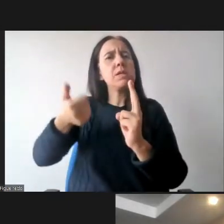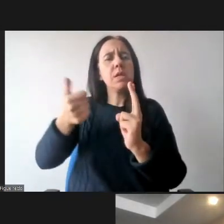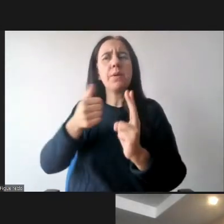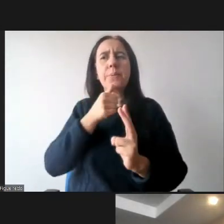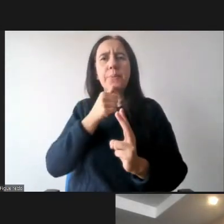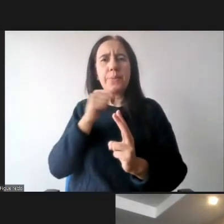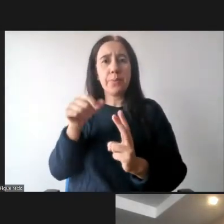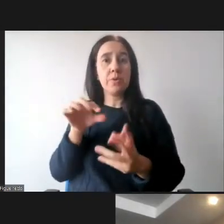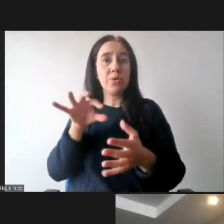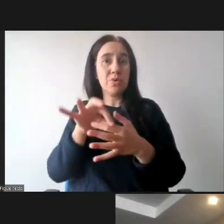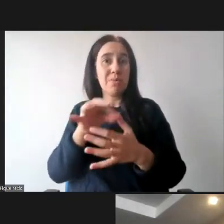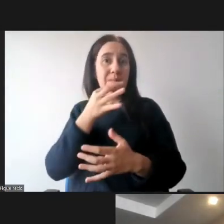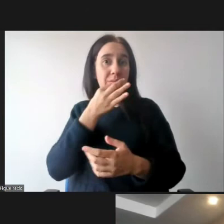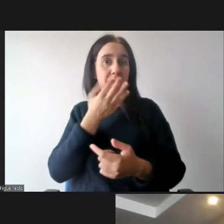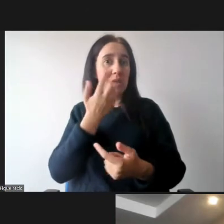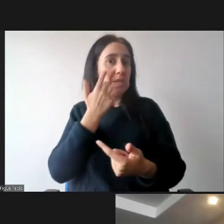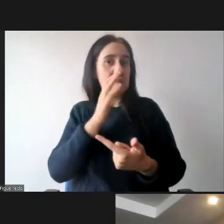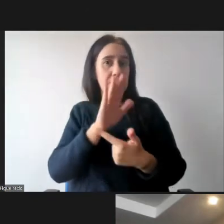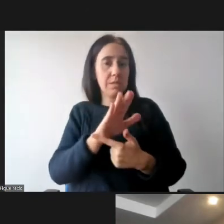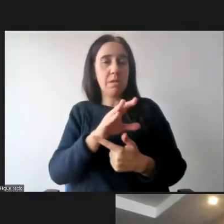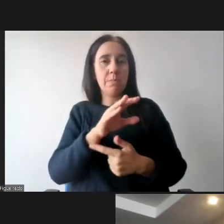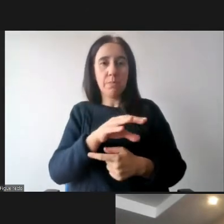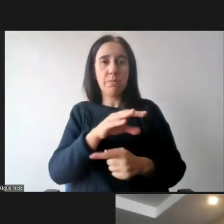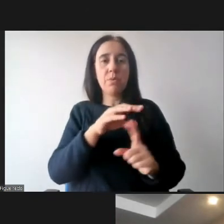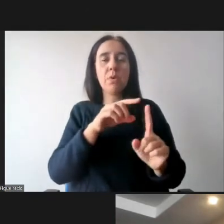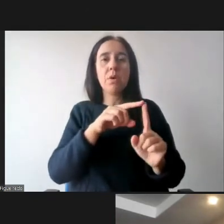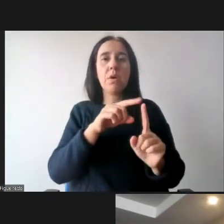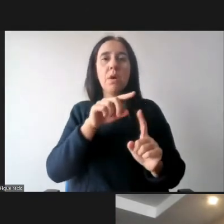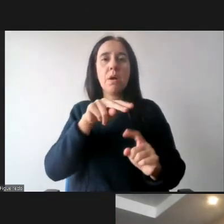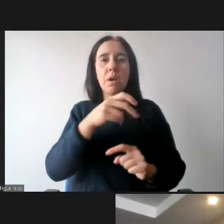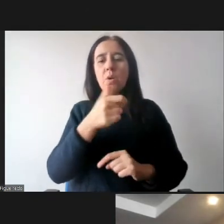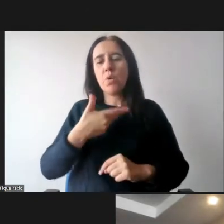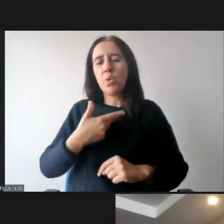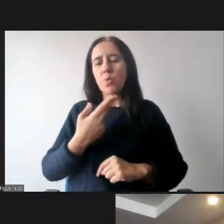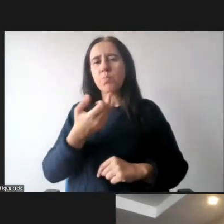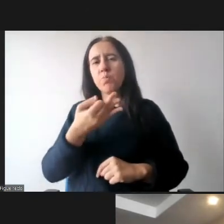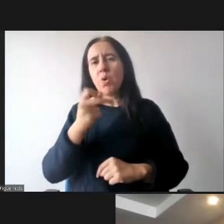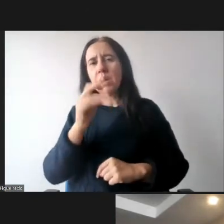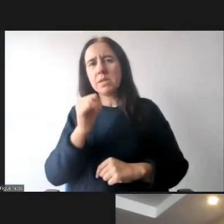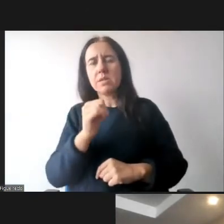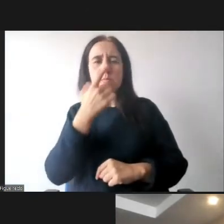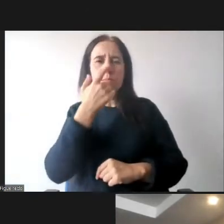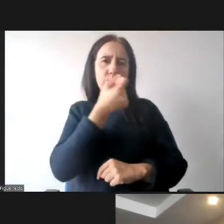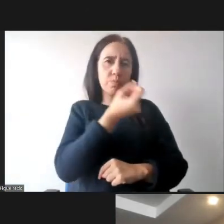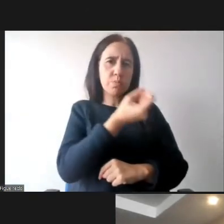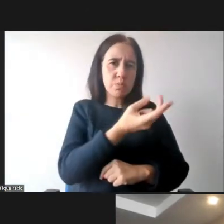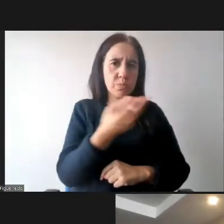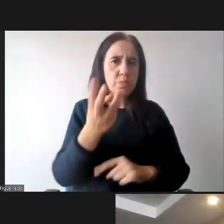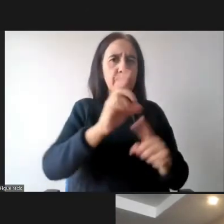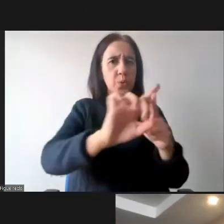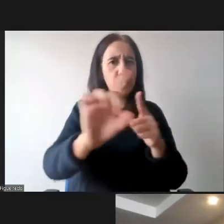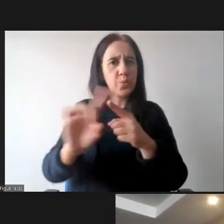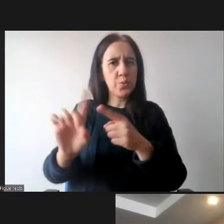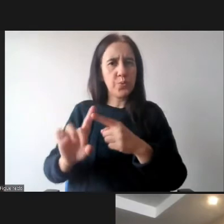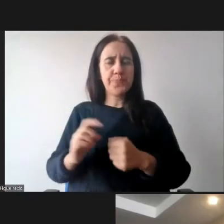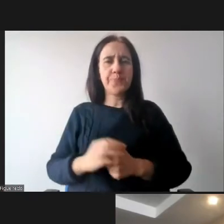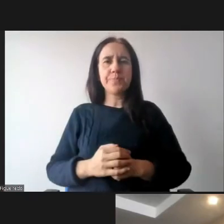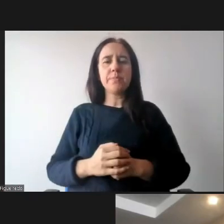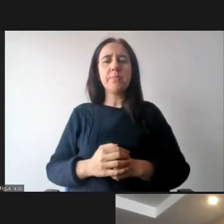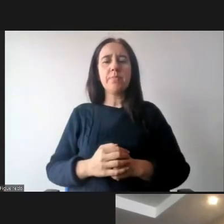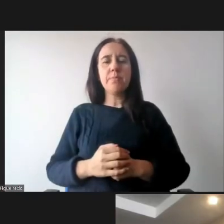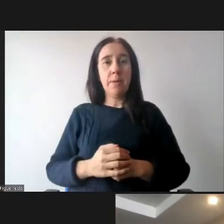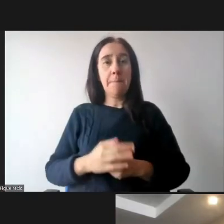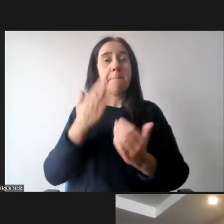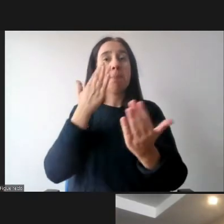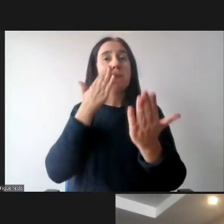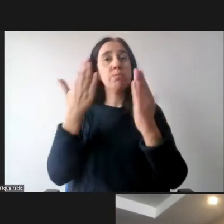isto têm falado, por exemplo, Coanelia e do Porat, entre outros. O princípio da proporcionalidade tem esta vocação expansiva,